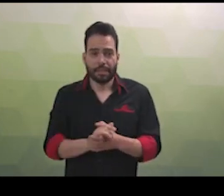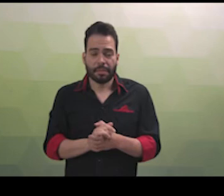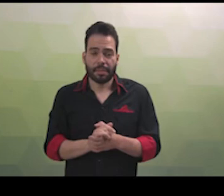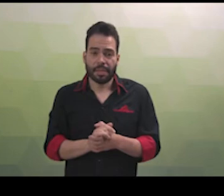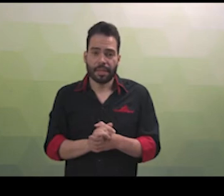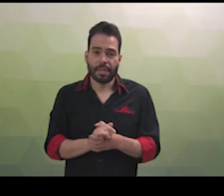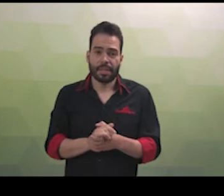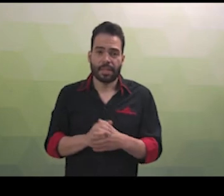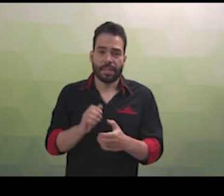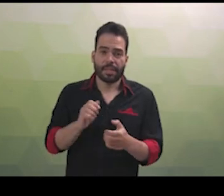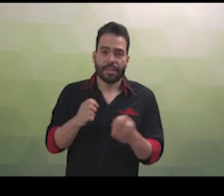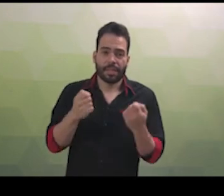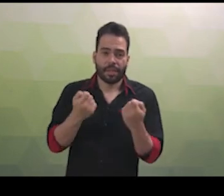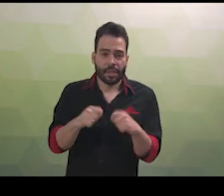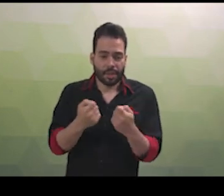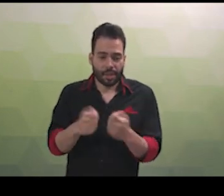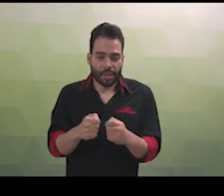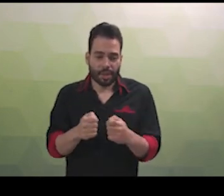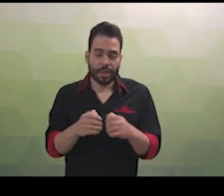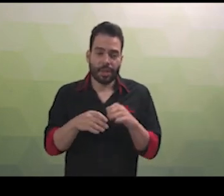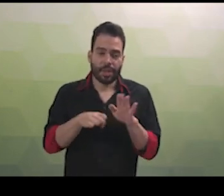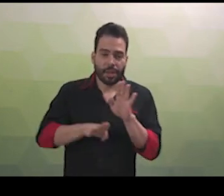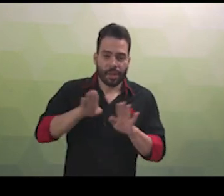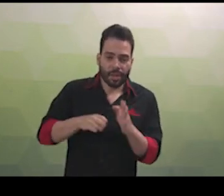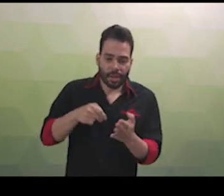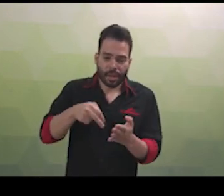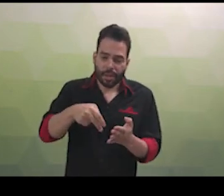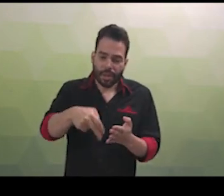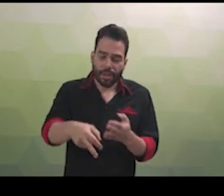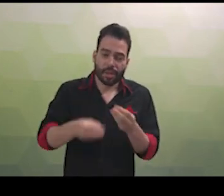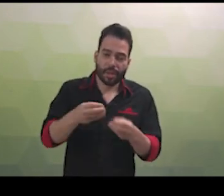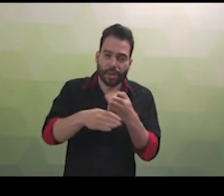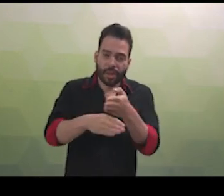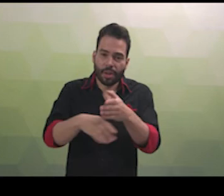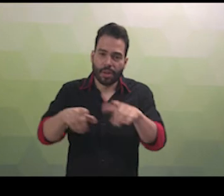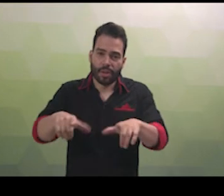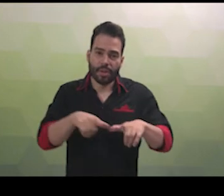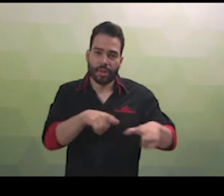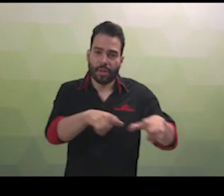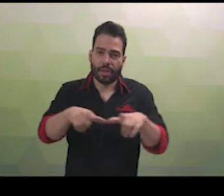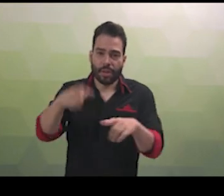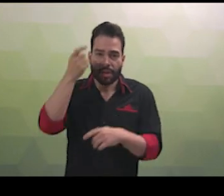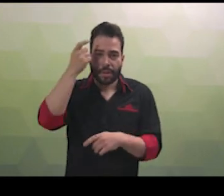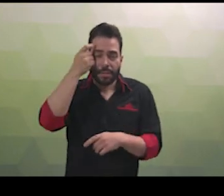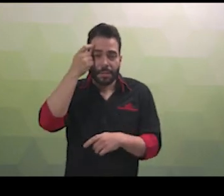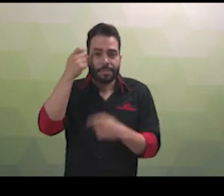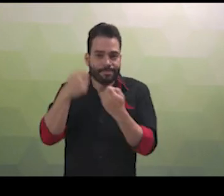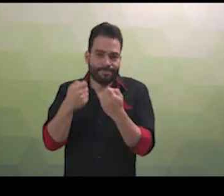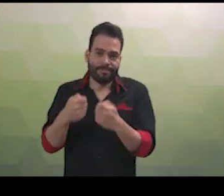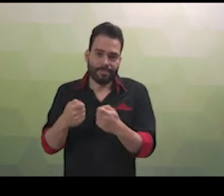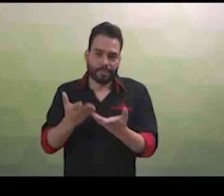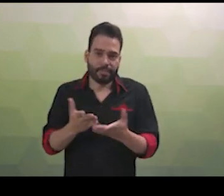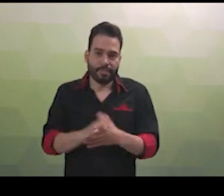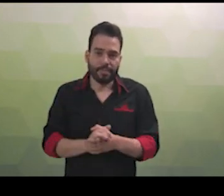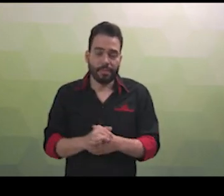com necessidades específicas de locomoção, e a instituição também precisa pensar nesse sentido. É um assunto bastante